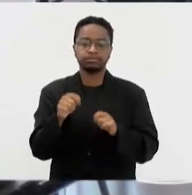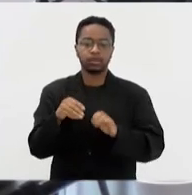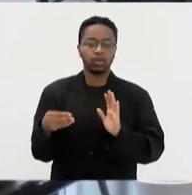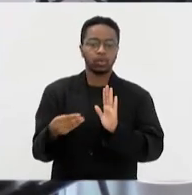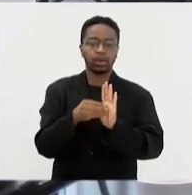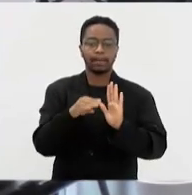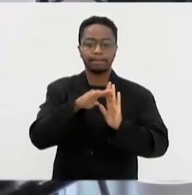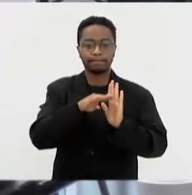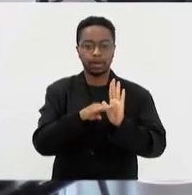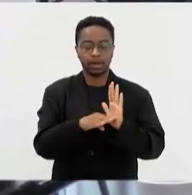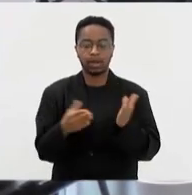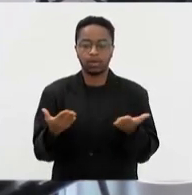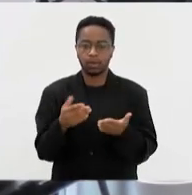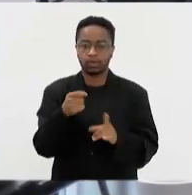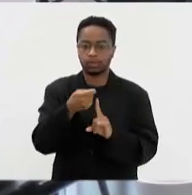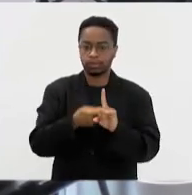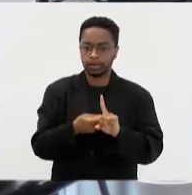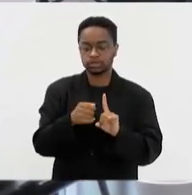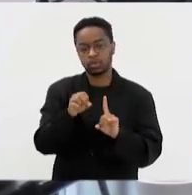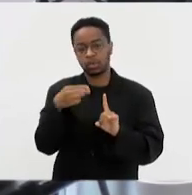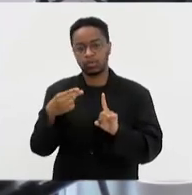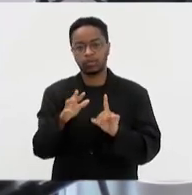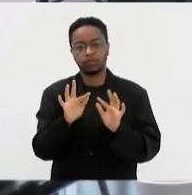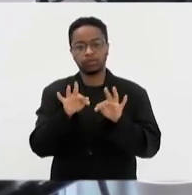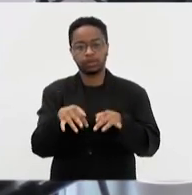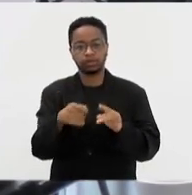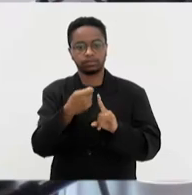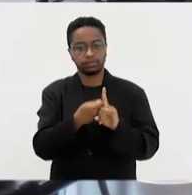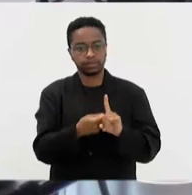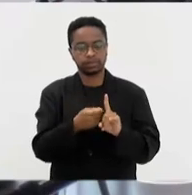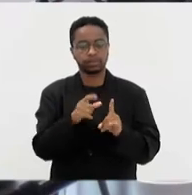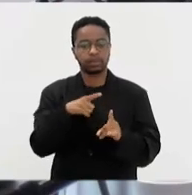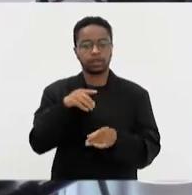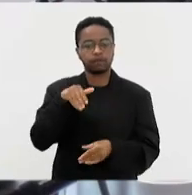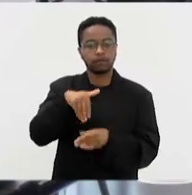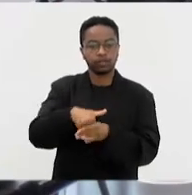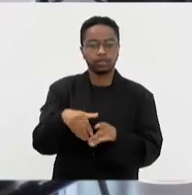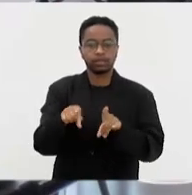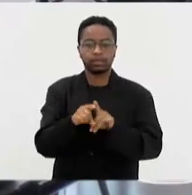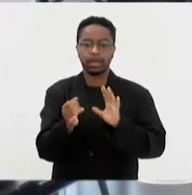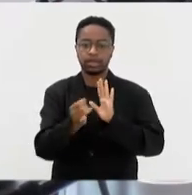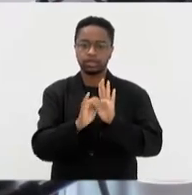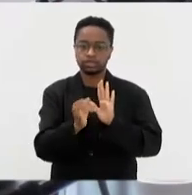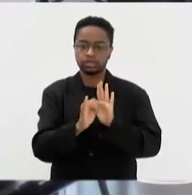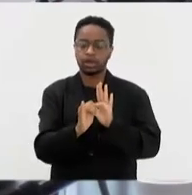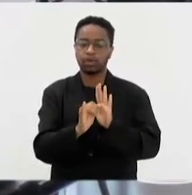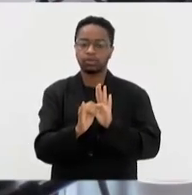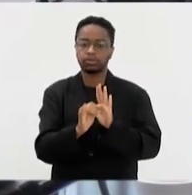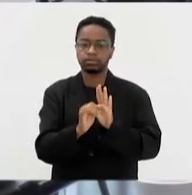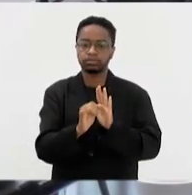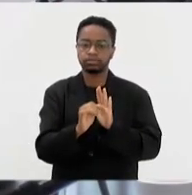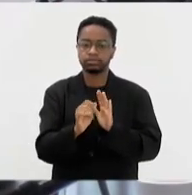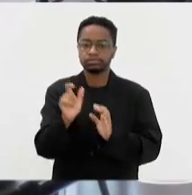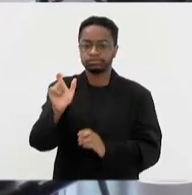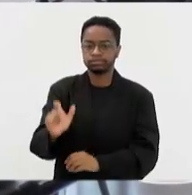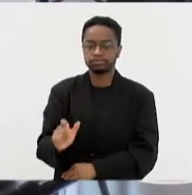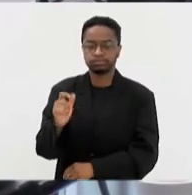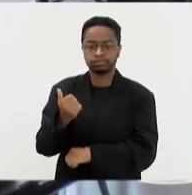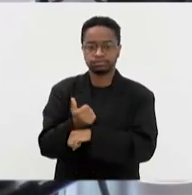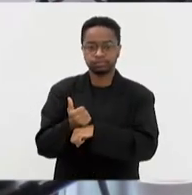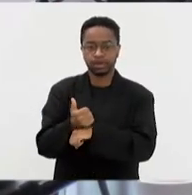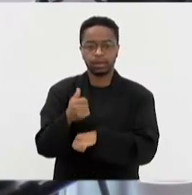mês, ainda que no final do mês, a eleição, o edital e a eleição da procuradora, para que a gente já